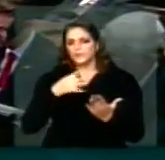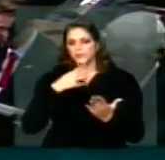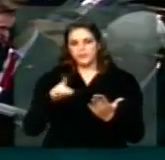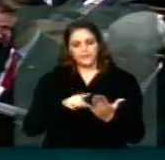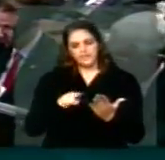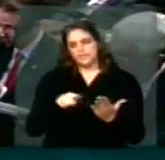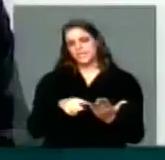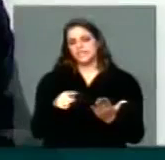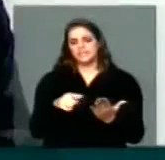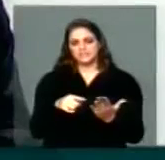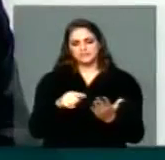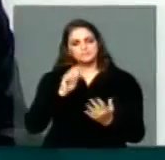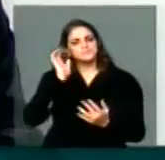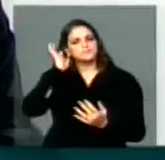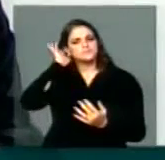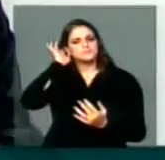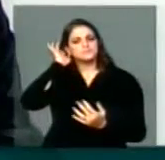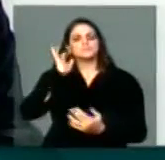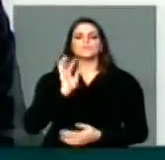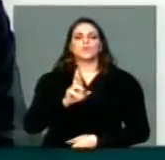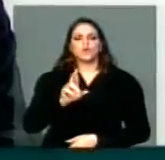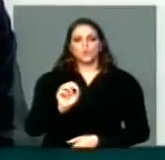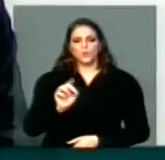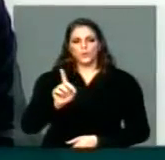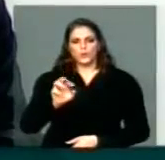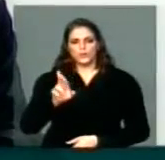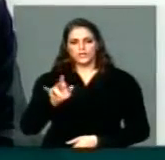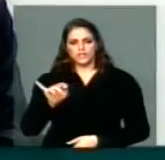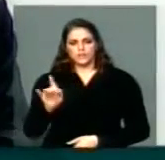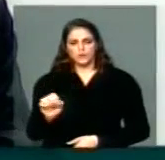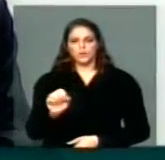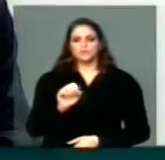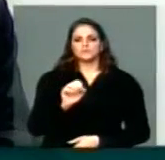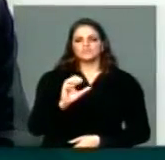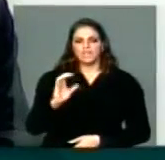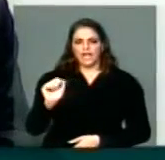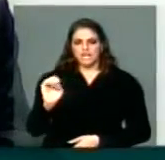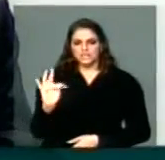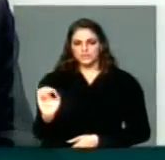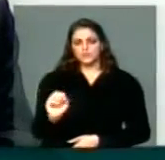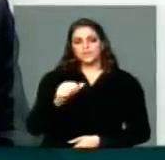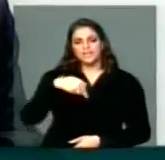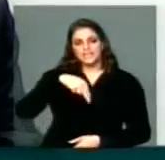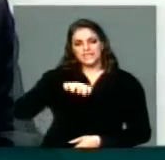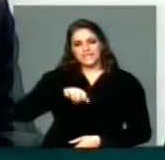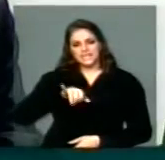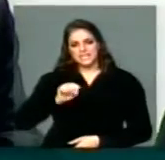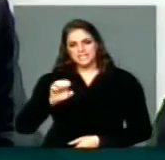completo. Rodrigo de Castro, Gleisi Hoffmann,